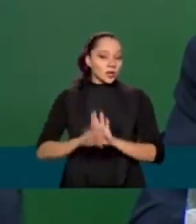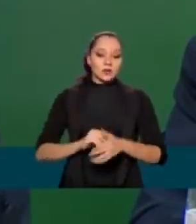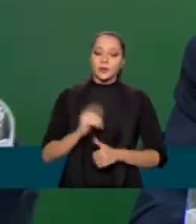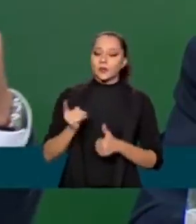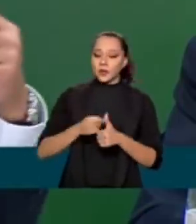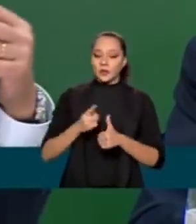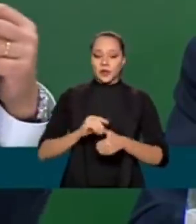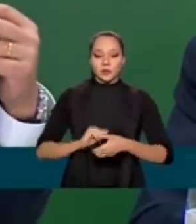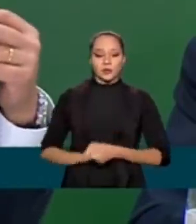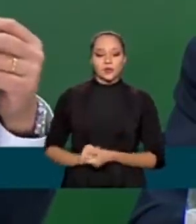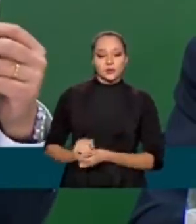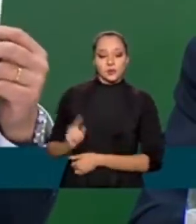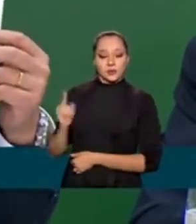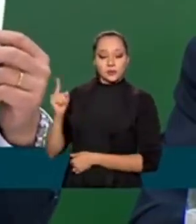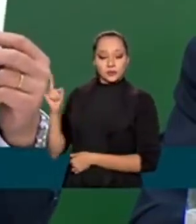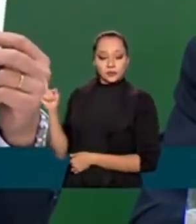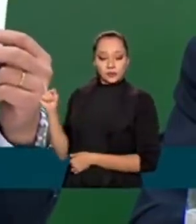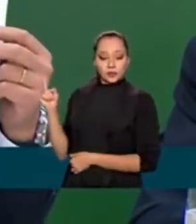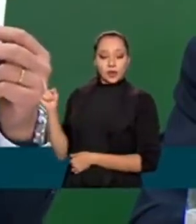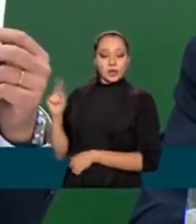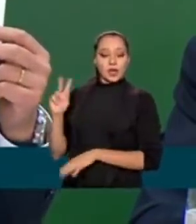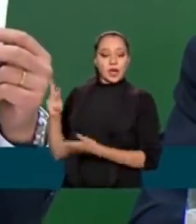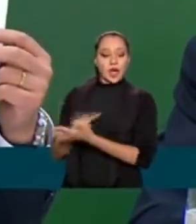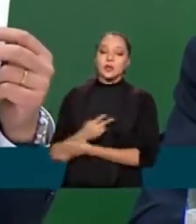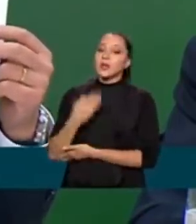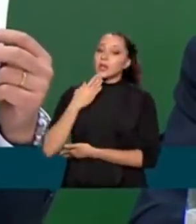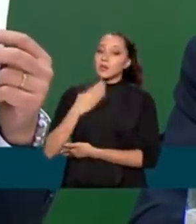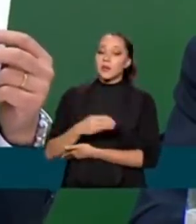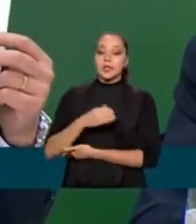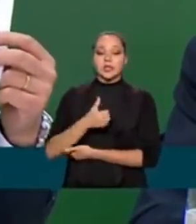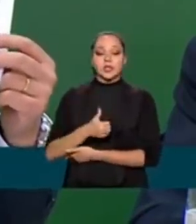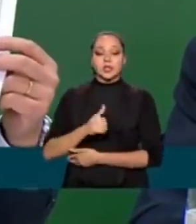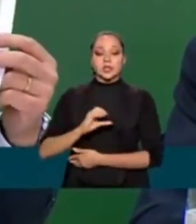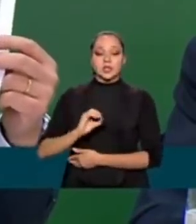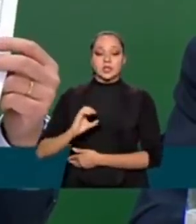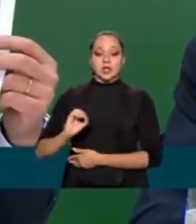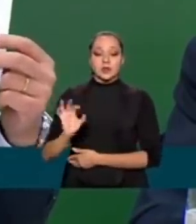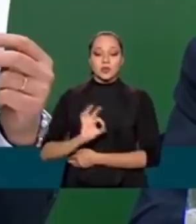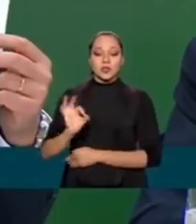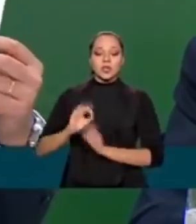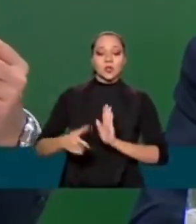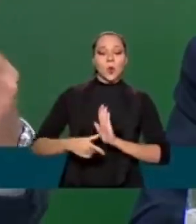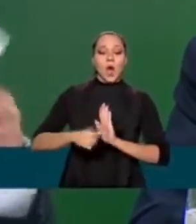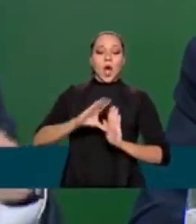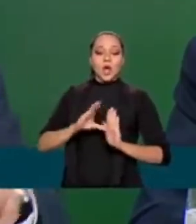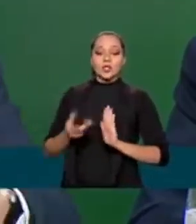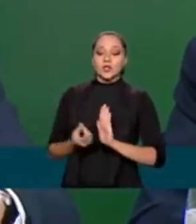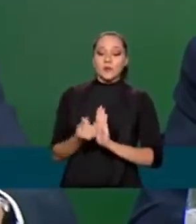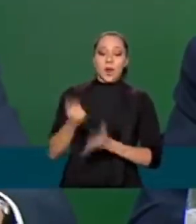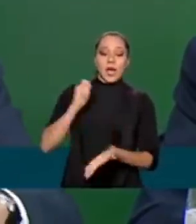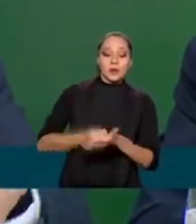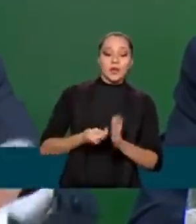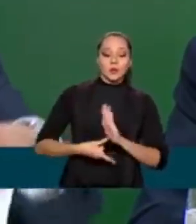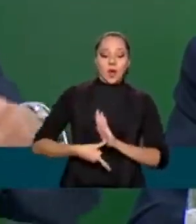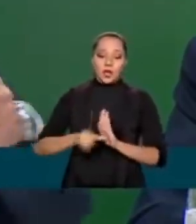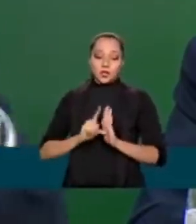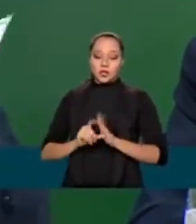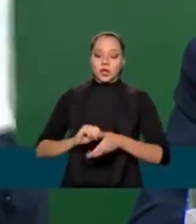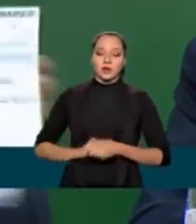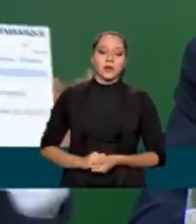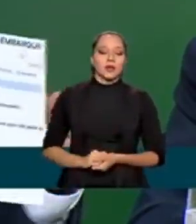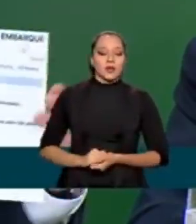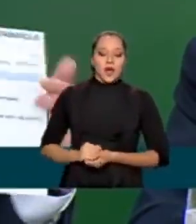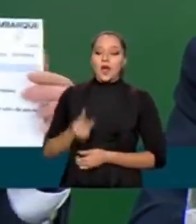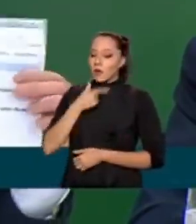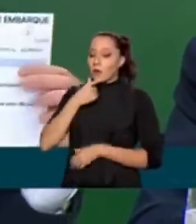Primeiro, o fato de que pede 100% adiantado. E o William